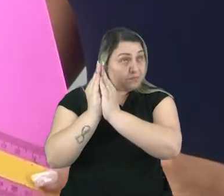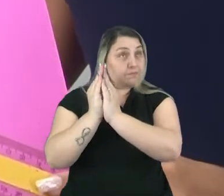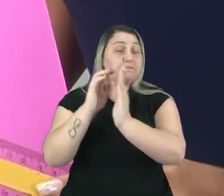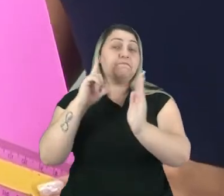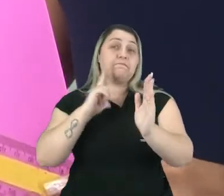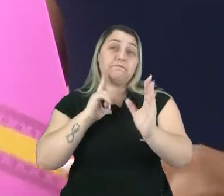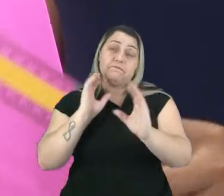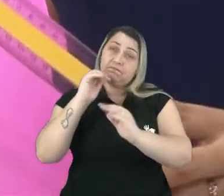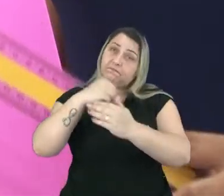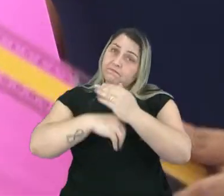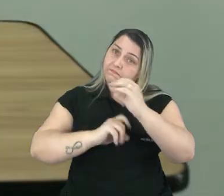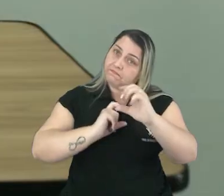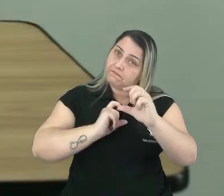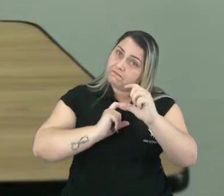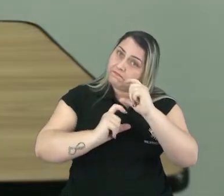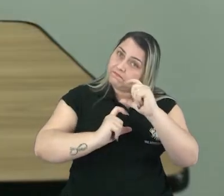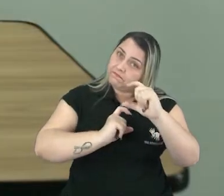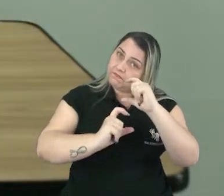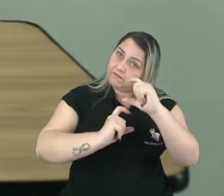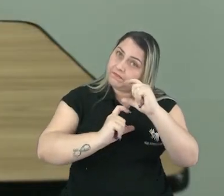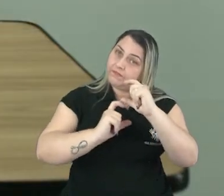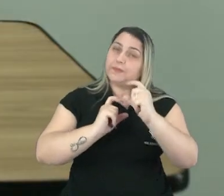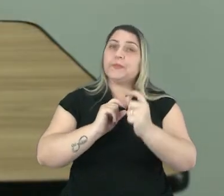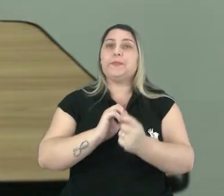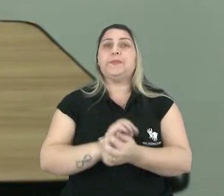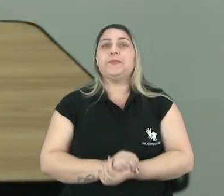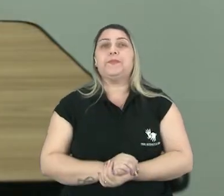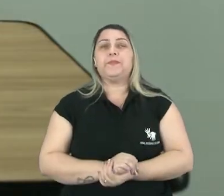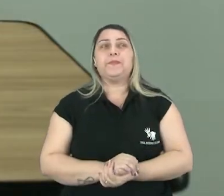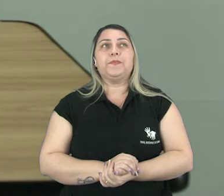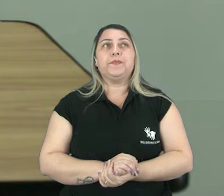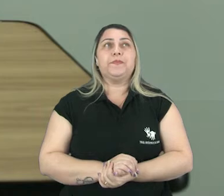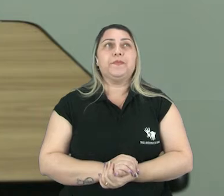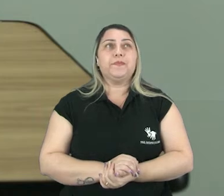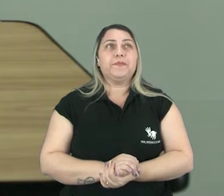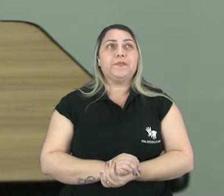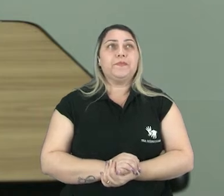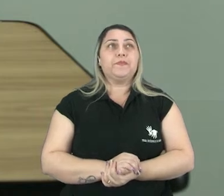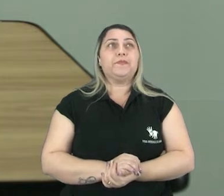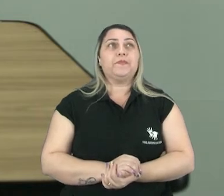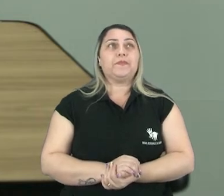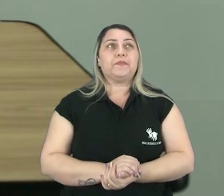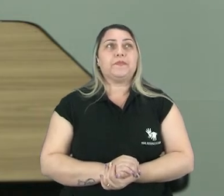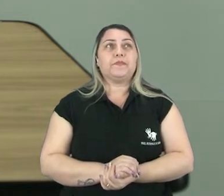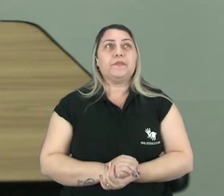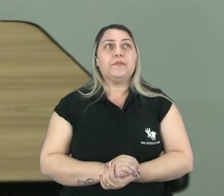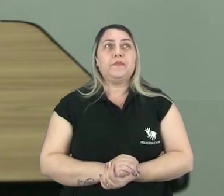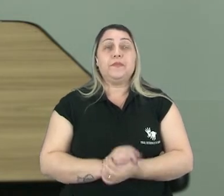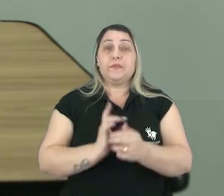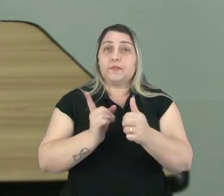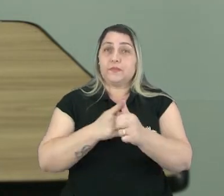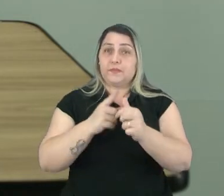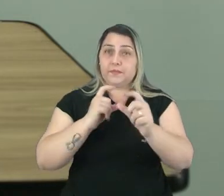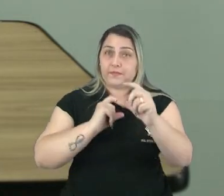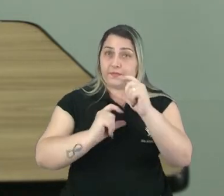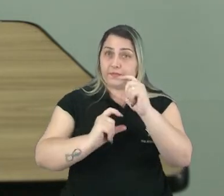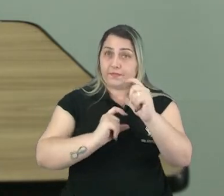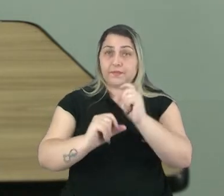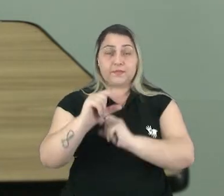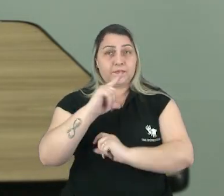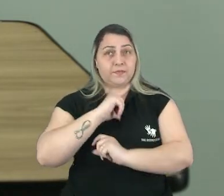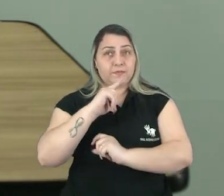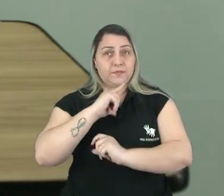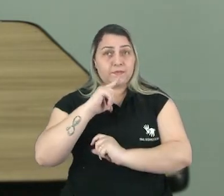que nós encontramos dentro da história em quadrinhos. Então, este primeiro quadrinho que